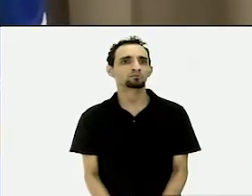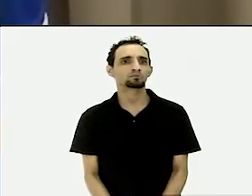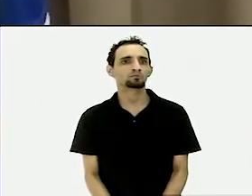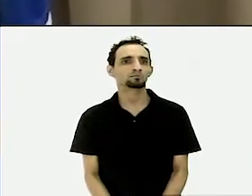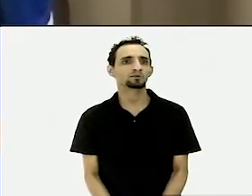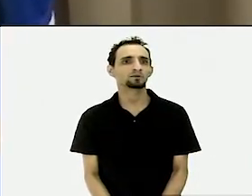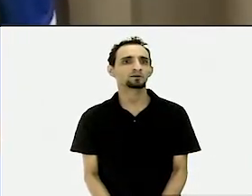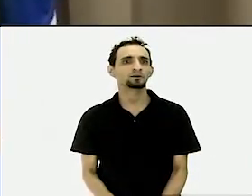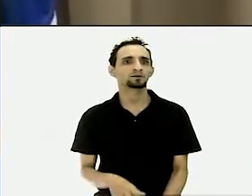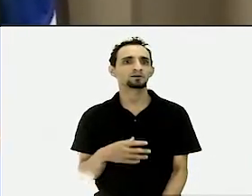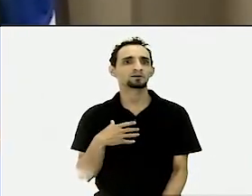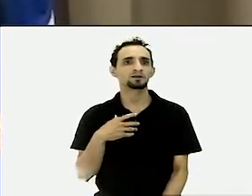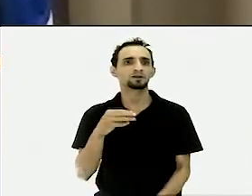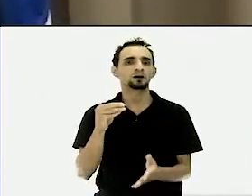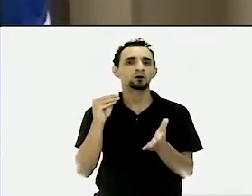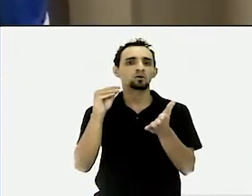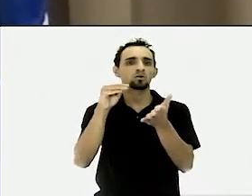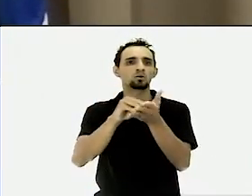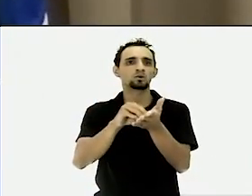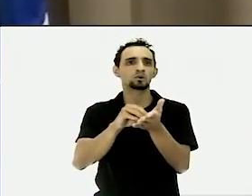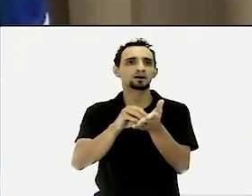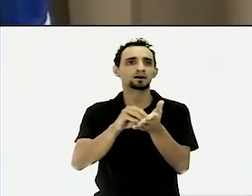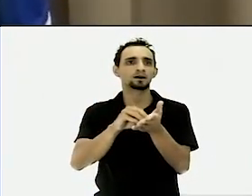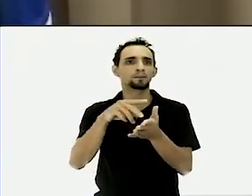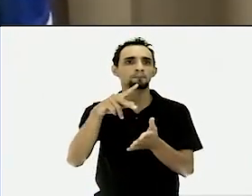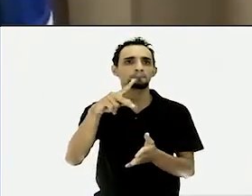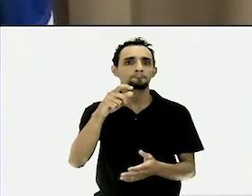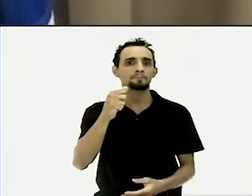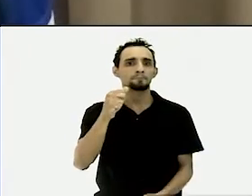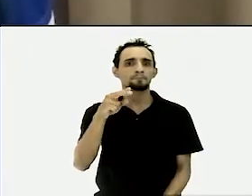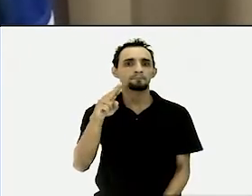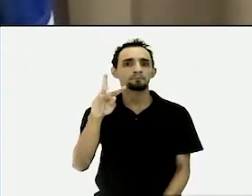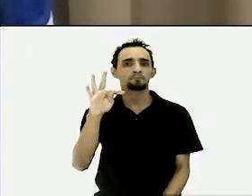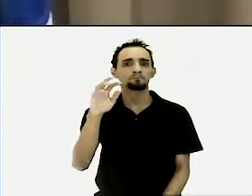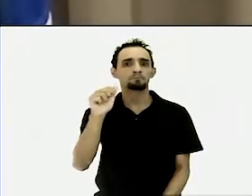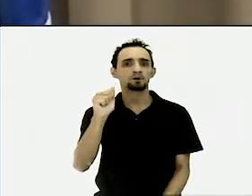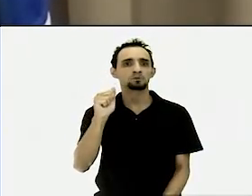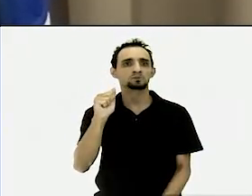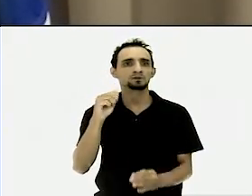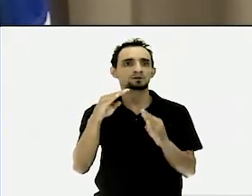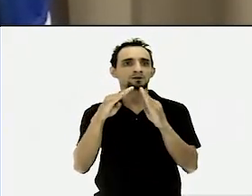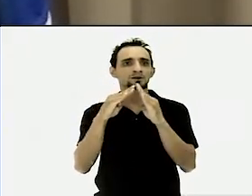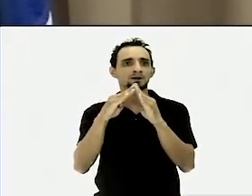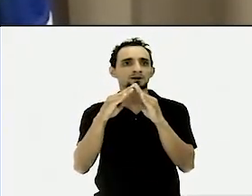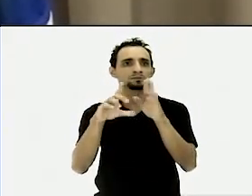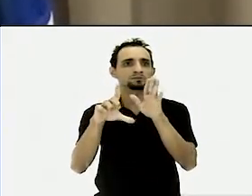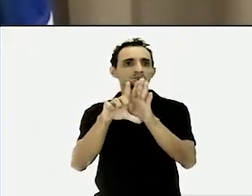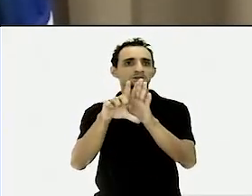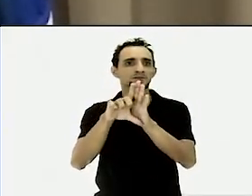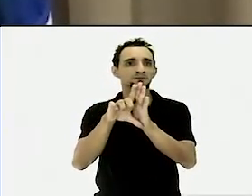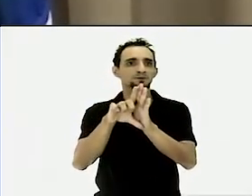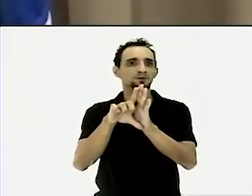Câmara uma moção de repúdio. Eu quero pedir licença, presidente, posso tirar minha máscara?